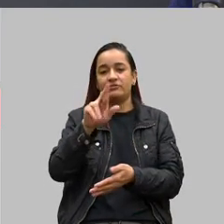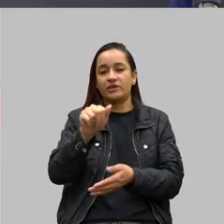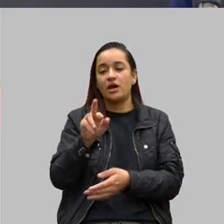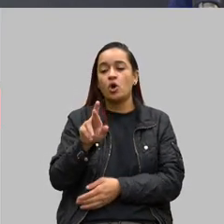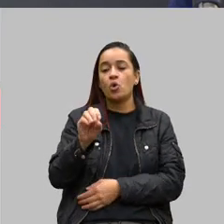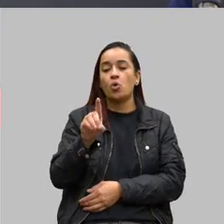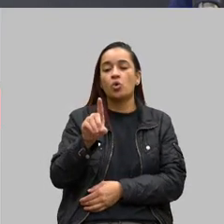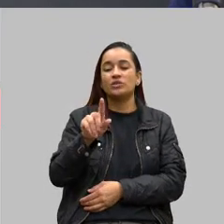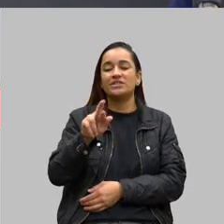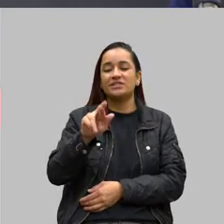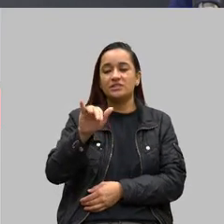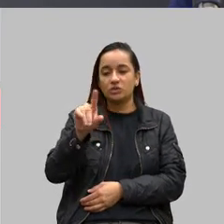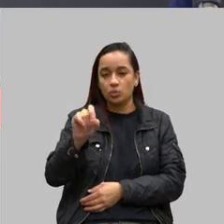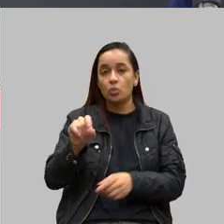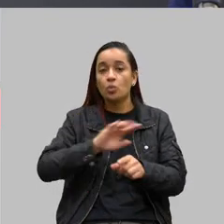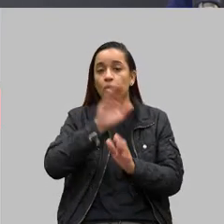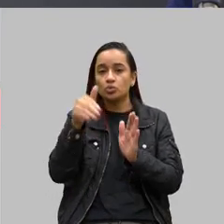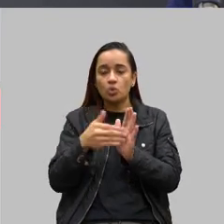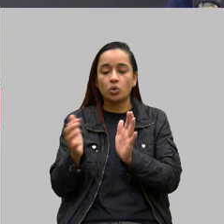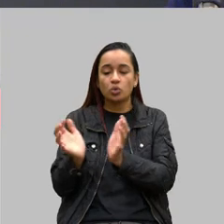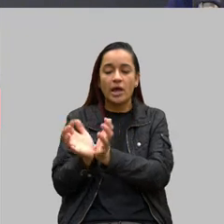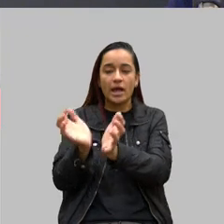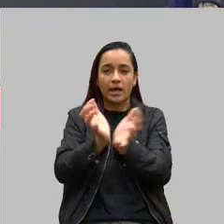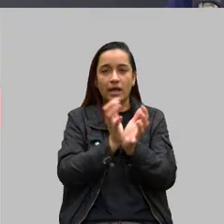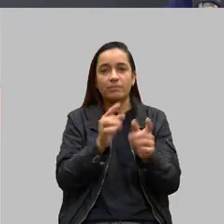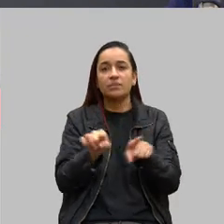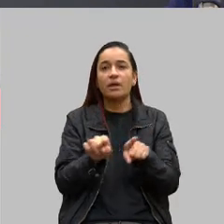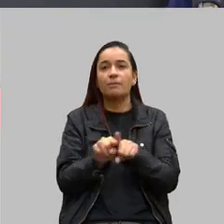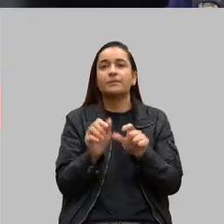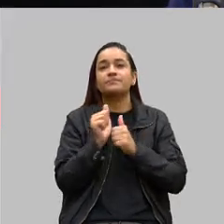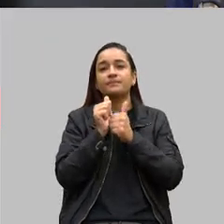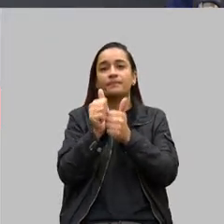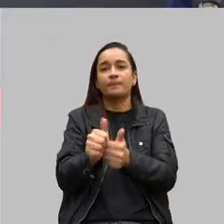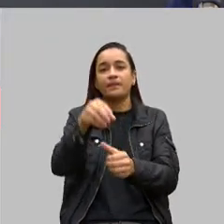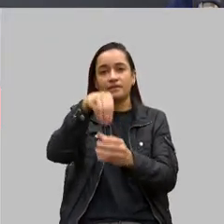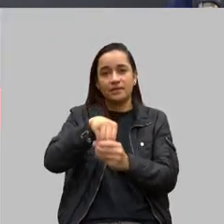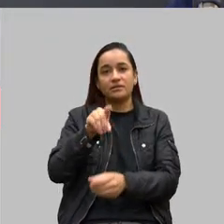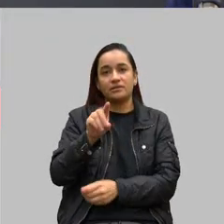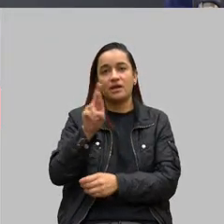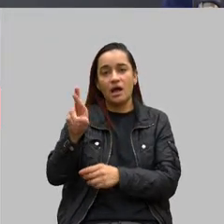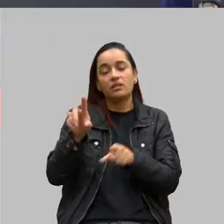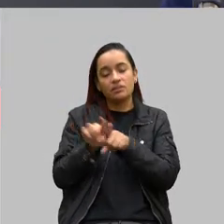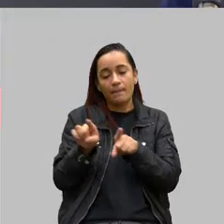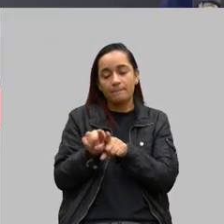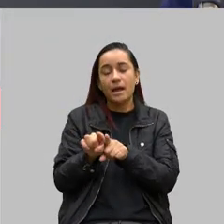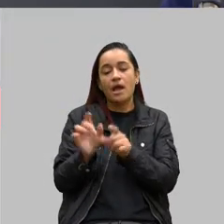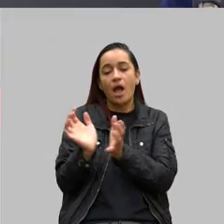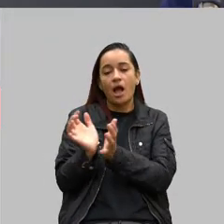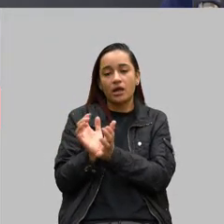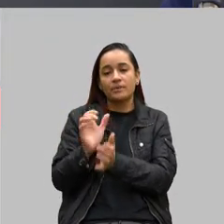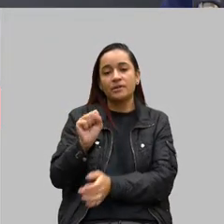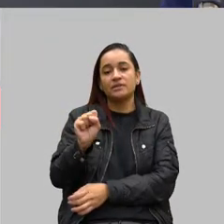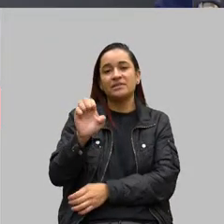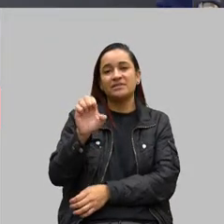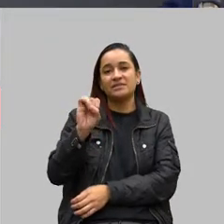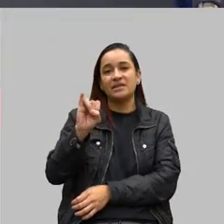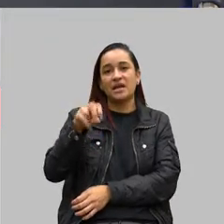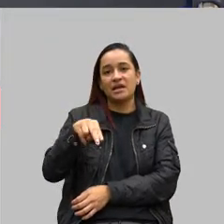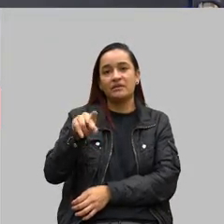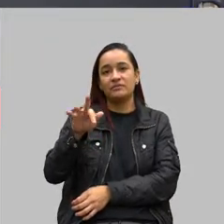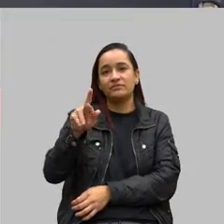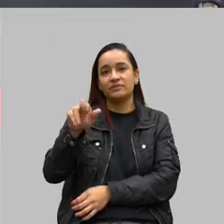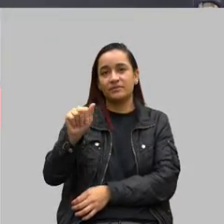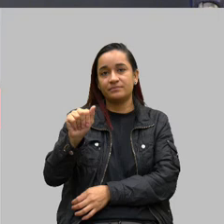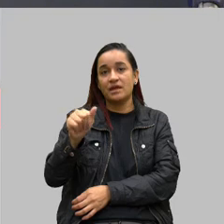Tavares toda a equipe também que acompanha do Dr também da seinfra eu vou ultrapassar uns minutinhos mas é